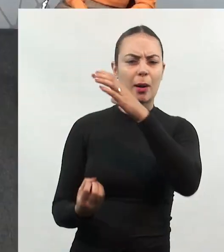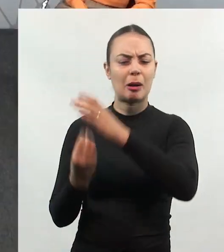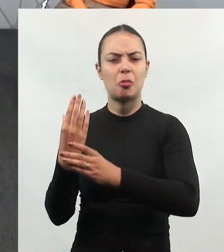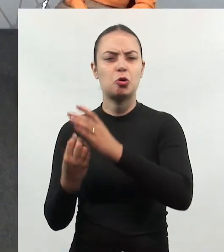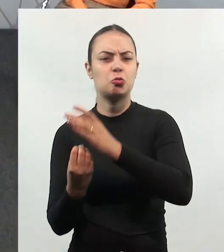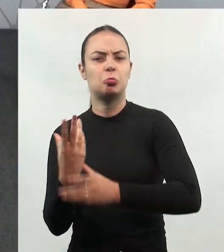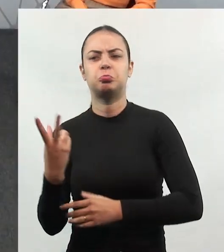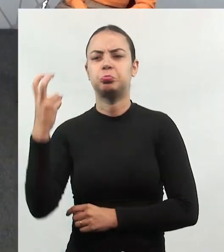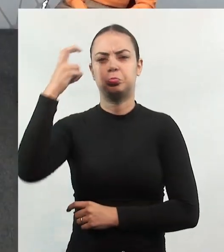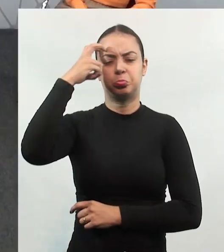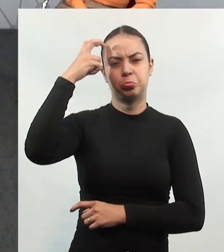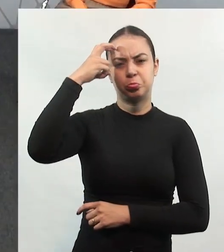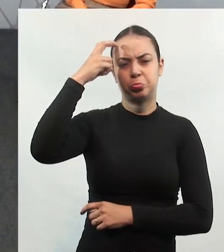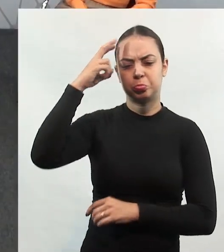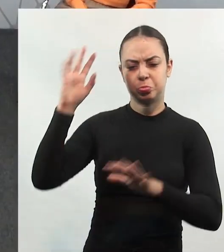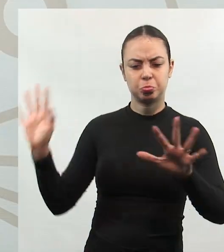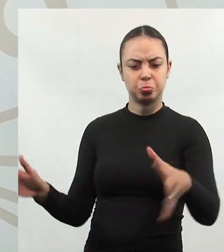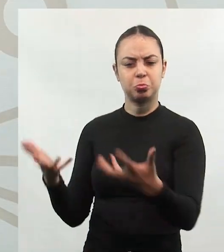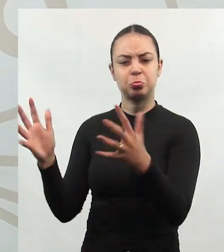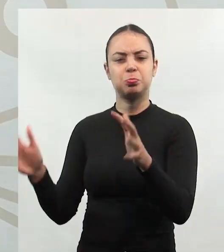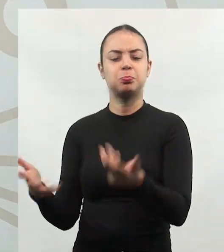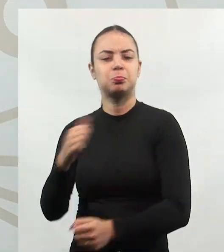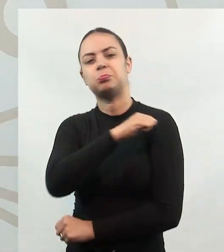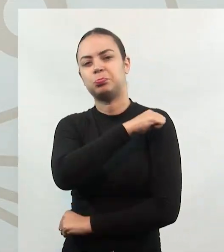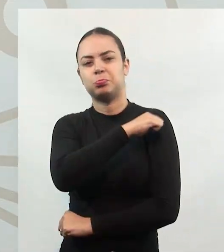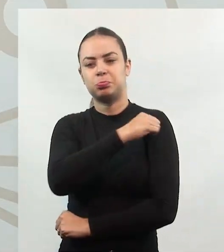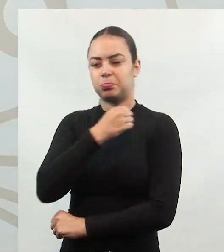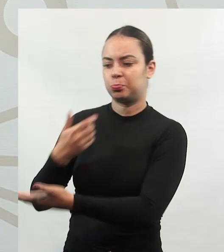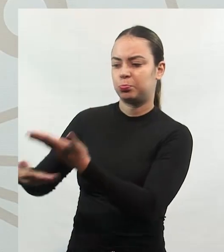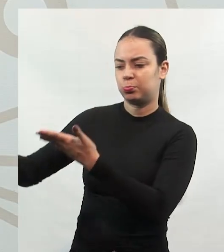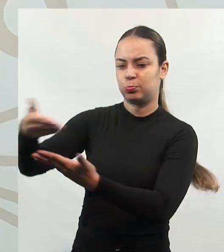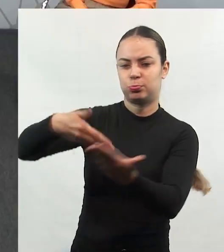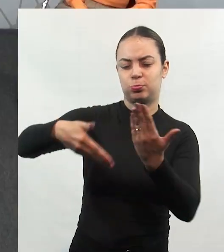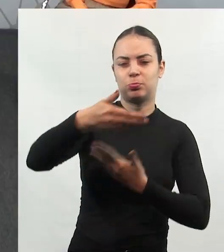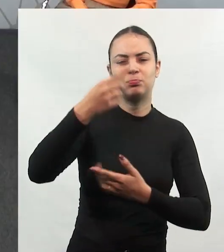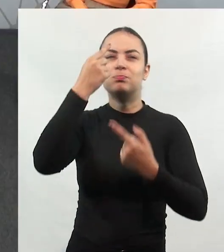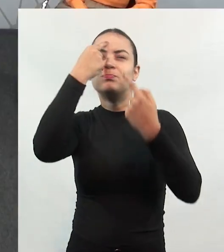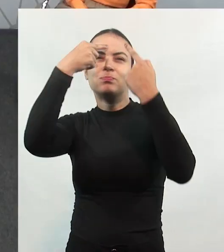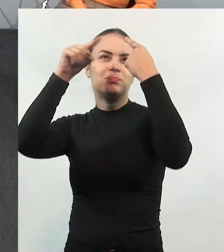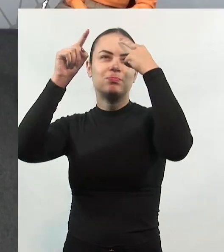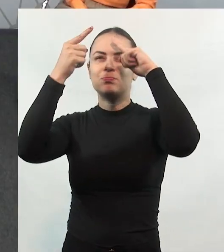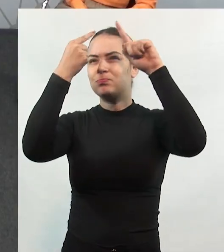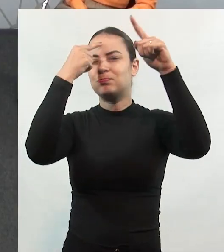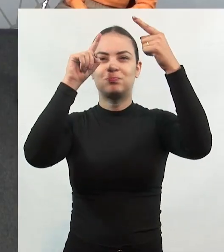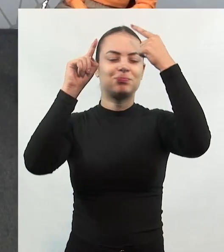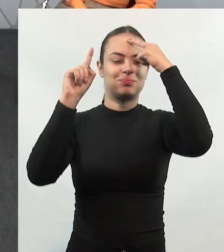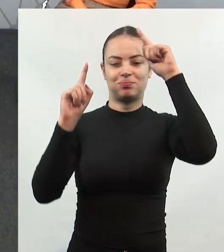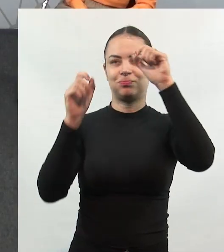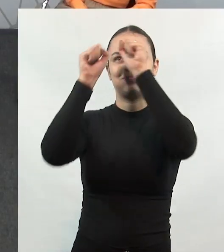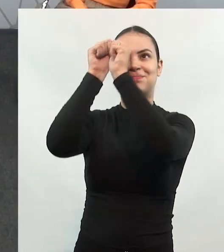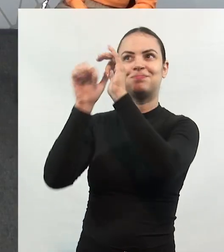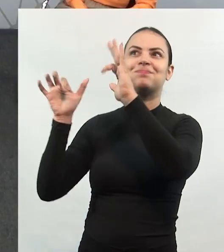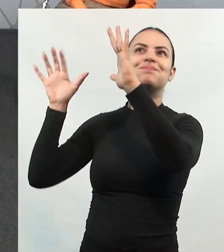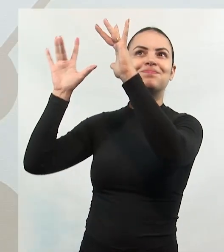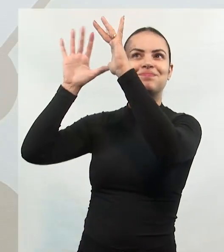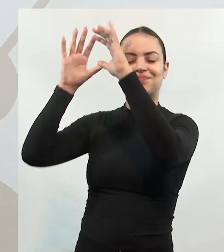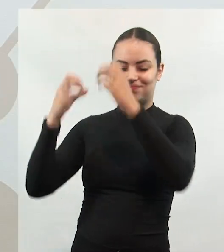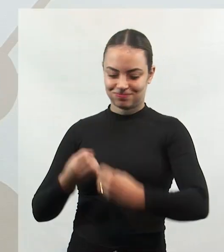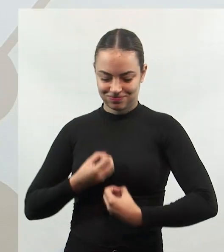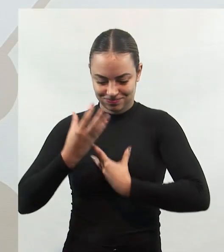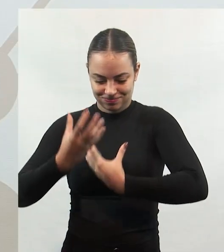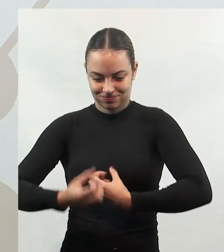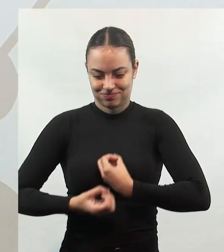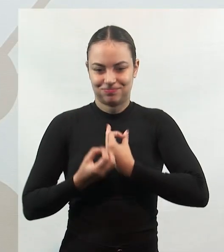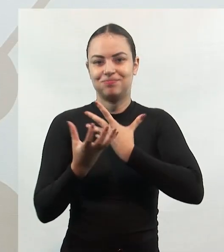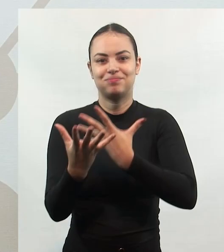talentos, né? E se descobrissem novos talentos. Eu lembro que teve também na minha época lá o teatro. Então, para mim,